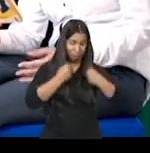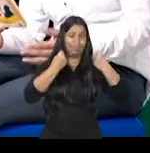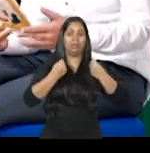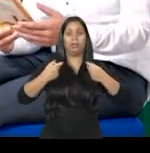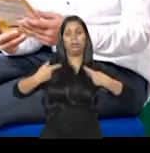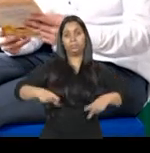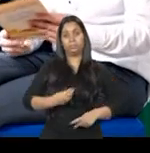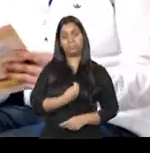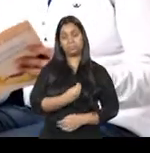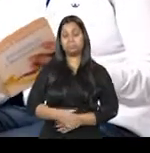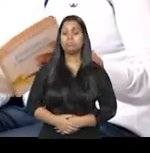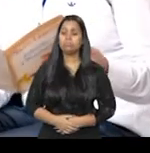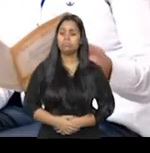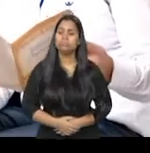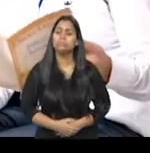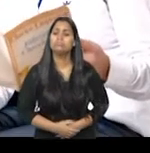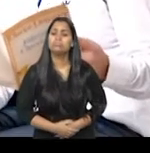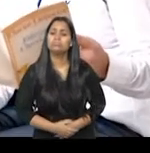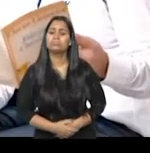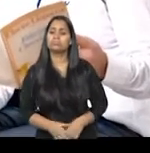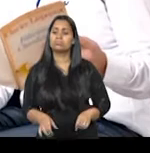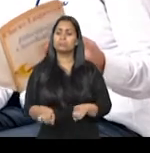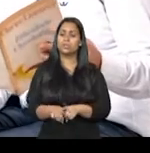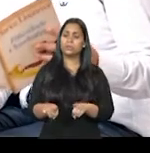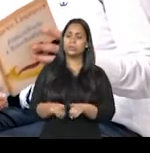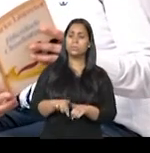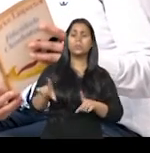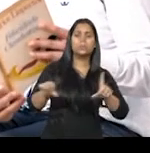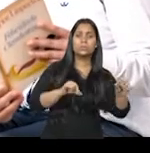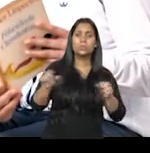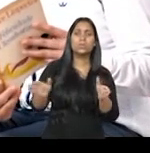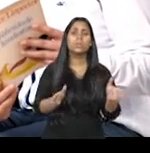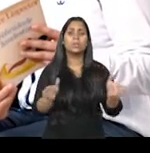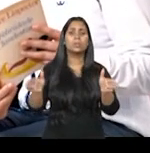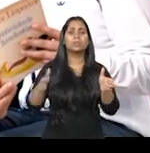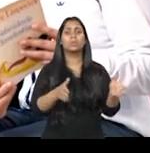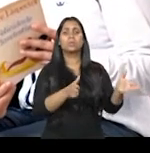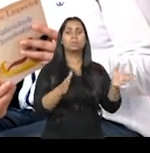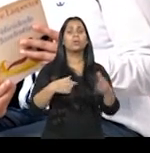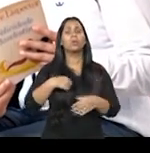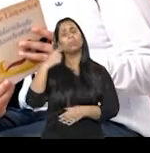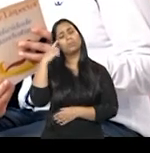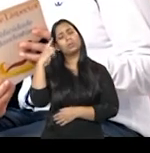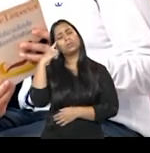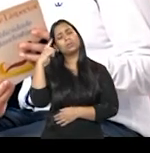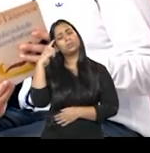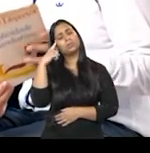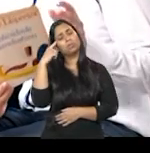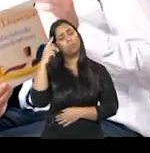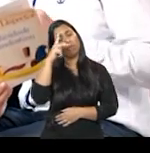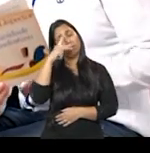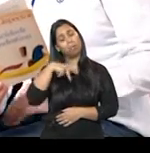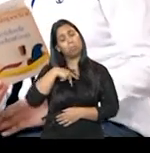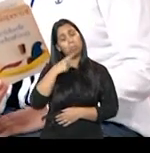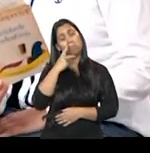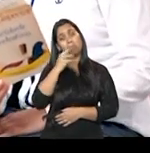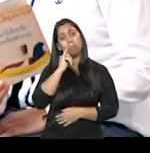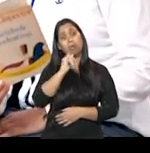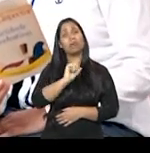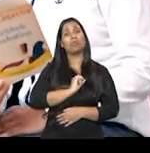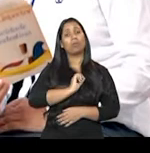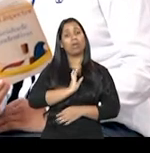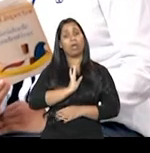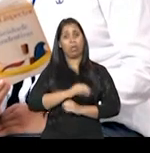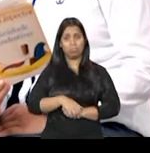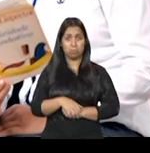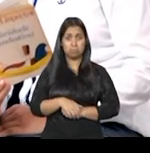interno. Áspero instante de escolha entre dois caminhos que, pensava eu, se dizem adeus, e certa de